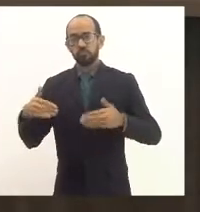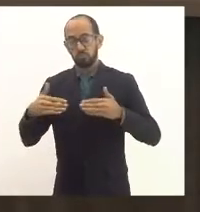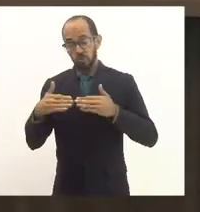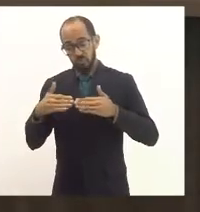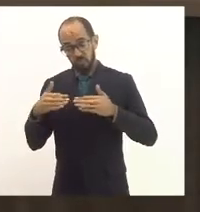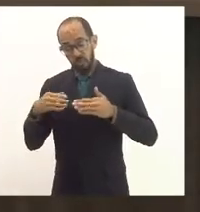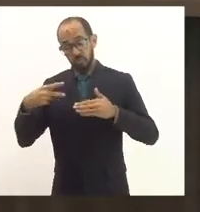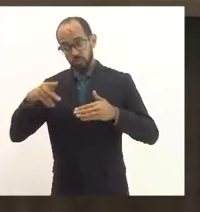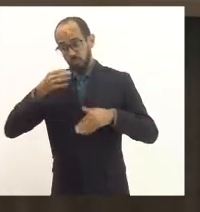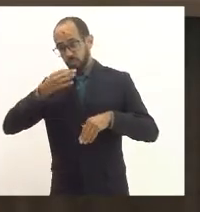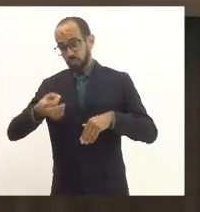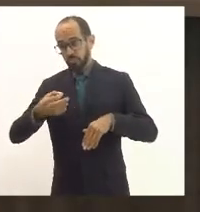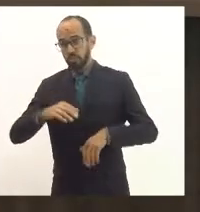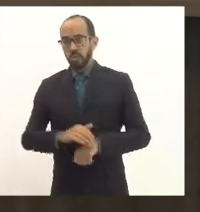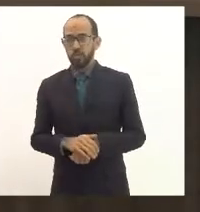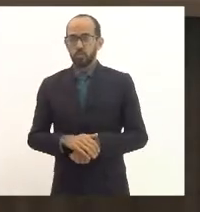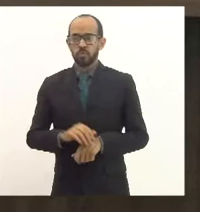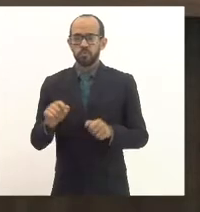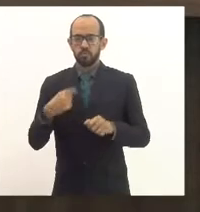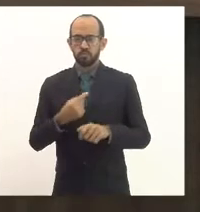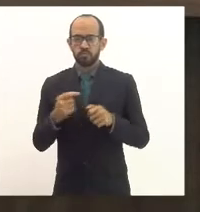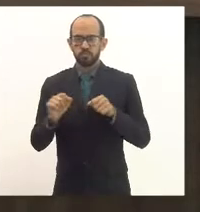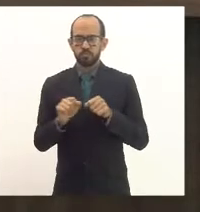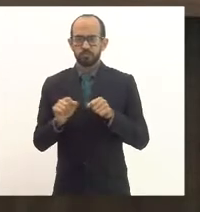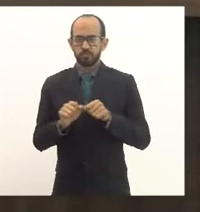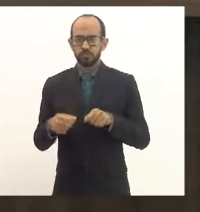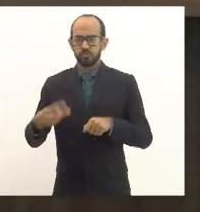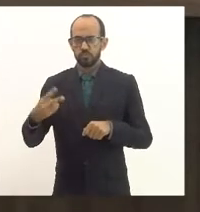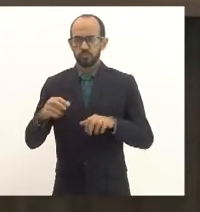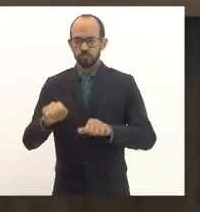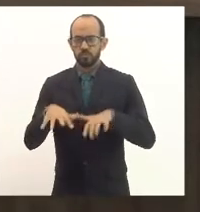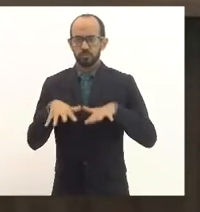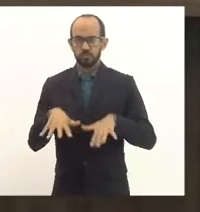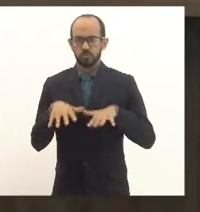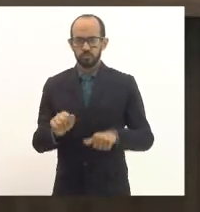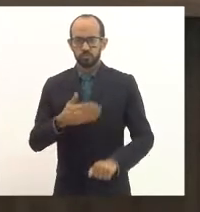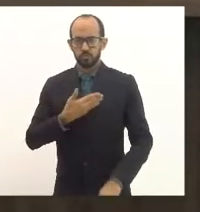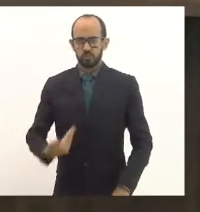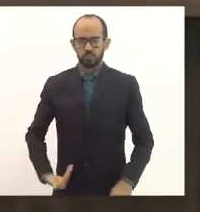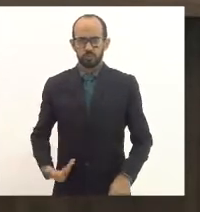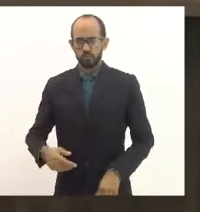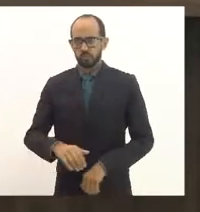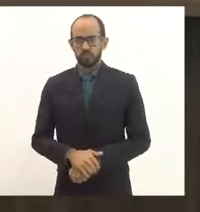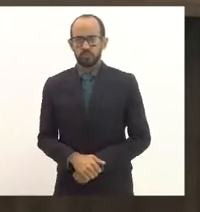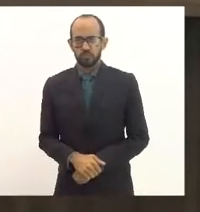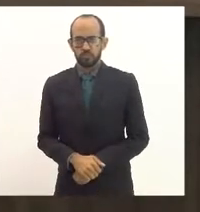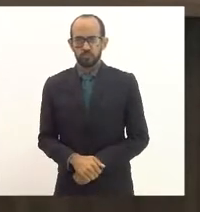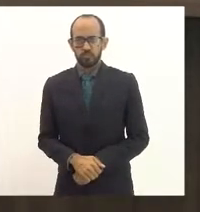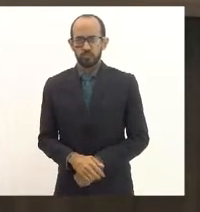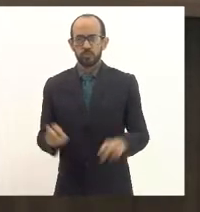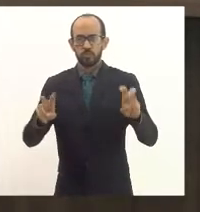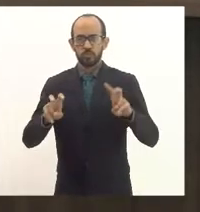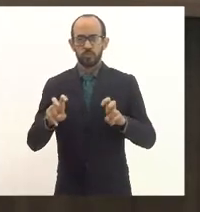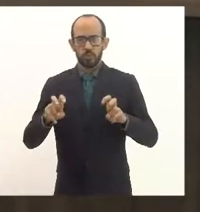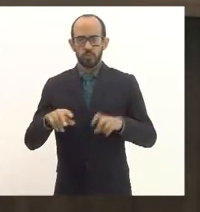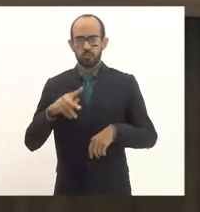recomendação, fizemos duas audiências públicas sobre o